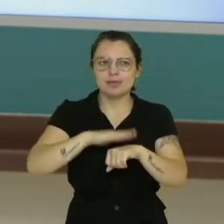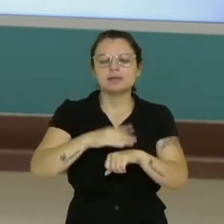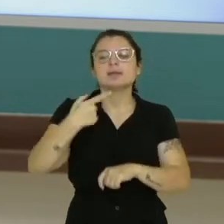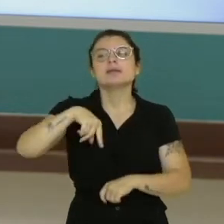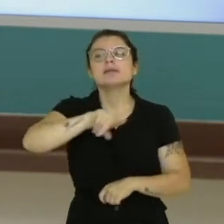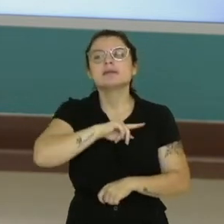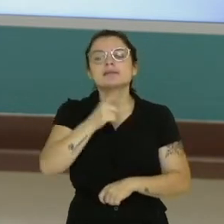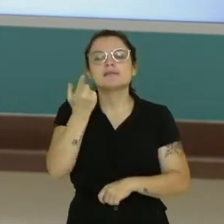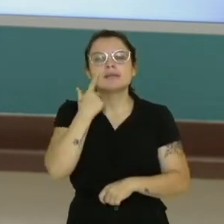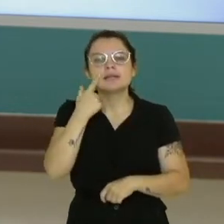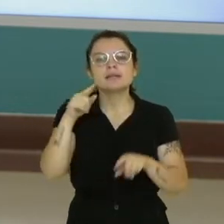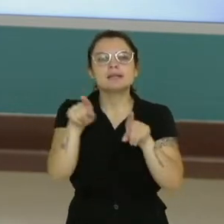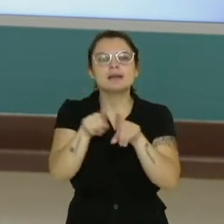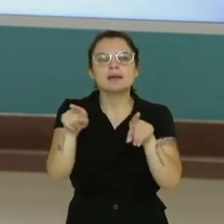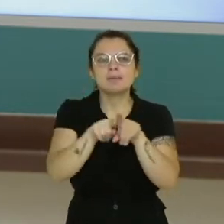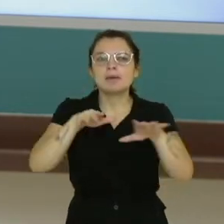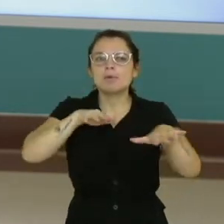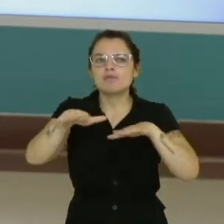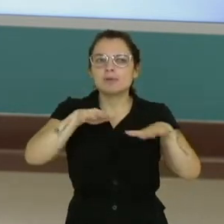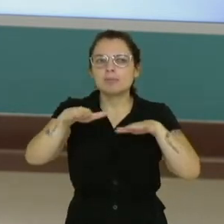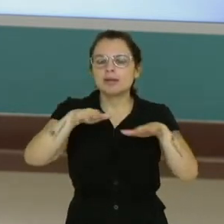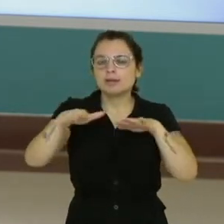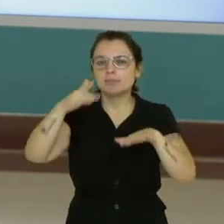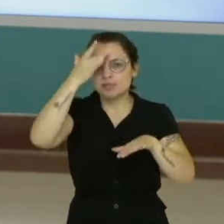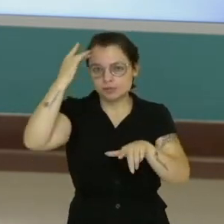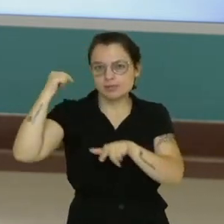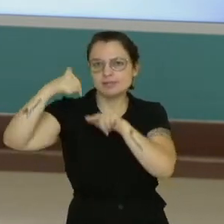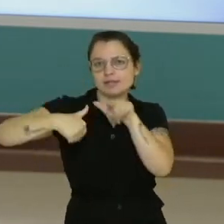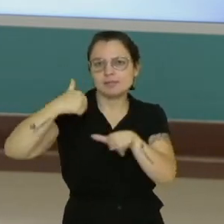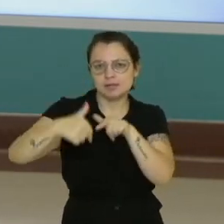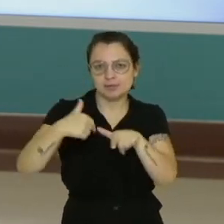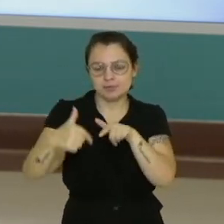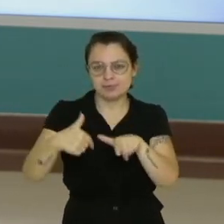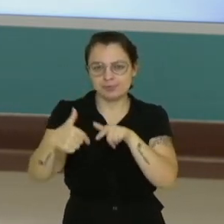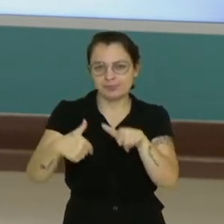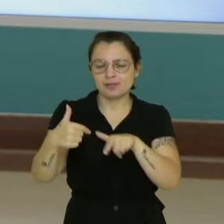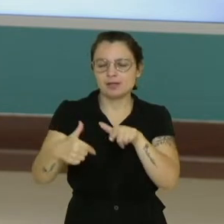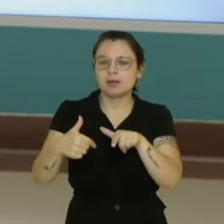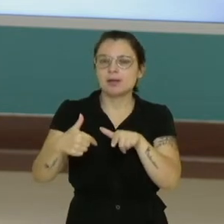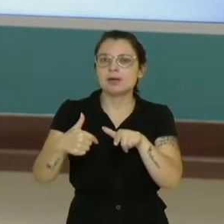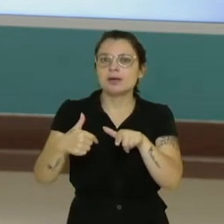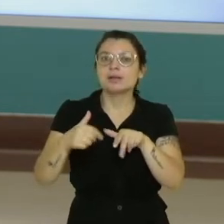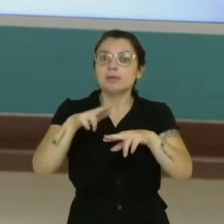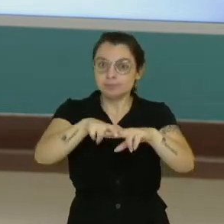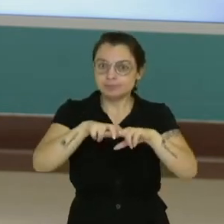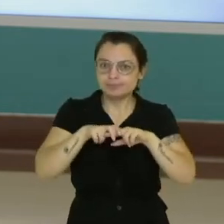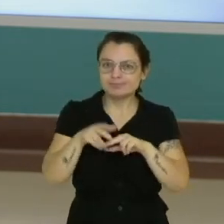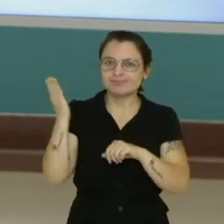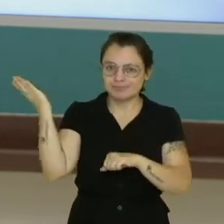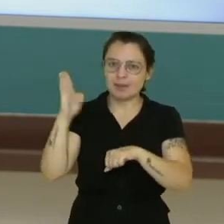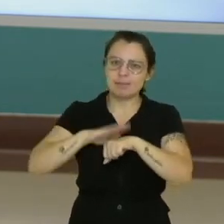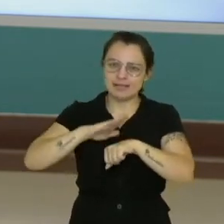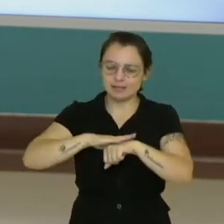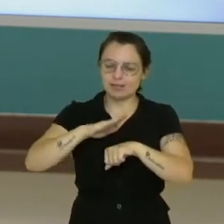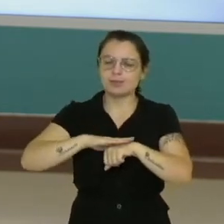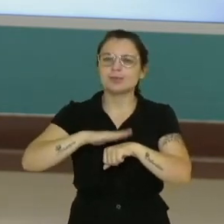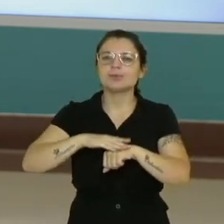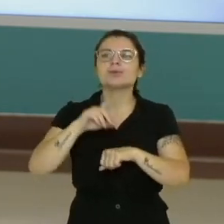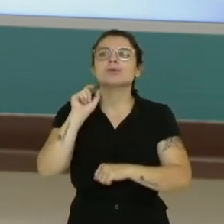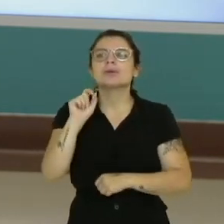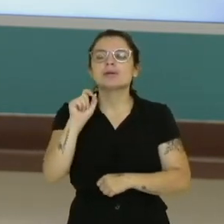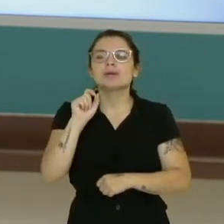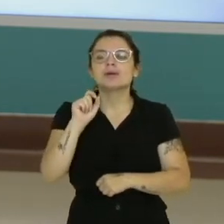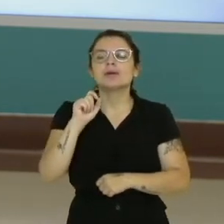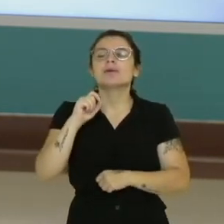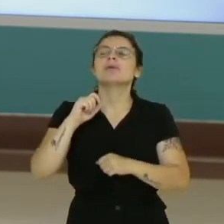operários. Vai ser então justamente nesse período da Primeira República que o Brasil começa a ter aí um desenvolvimento industrial, aumentando aí o tamanho de suas